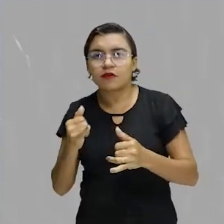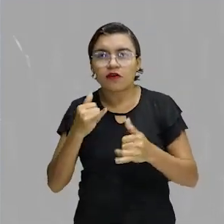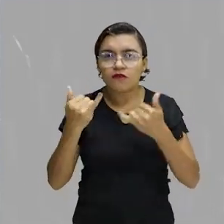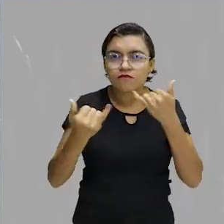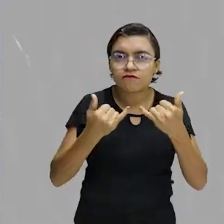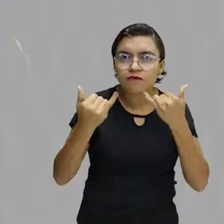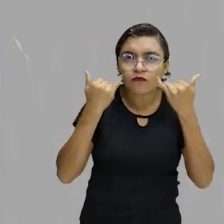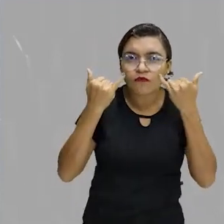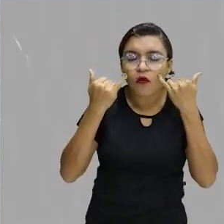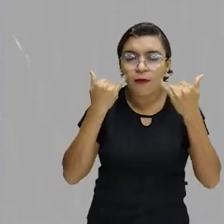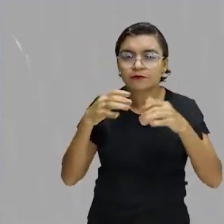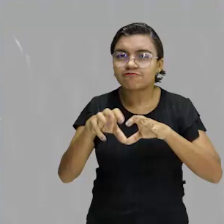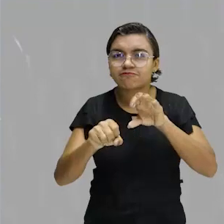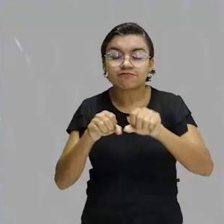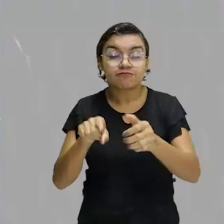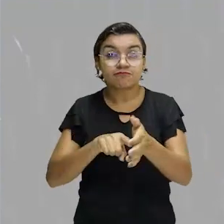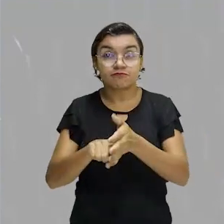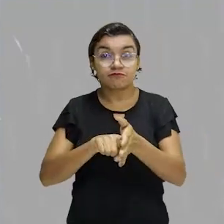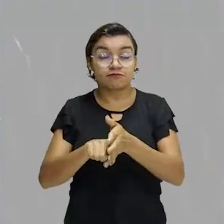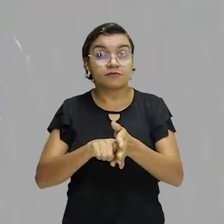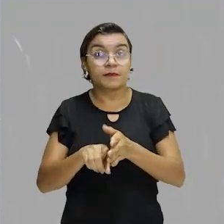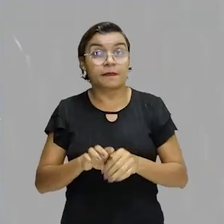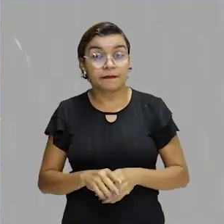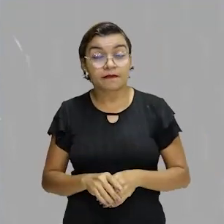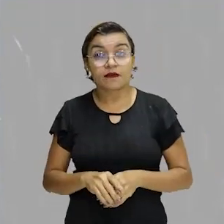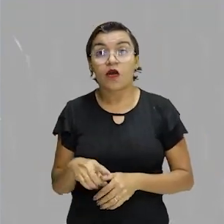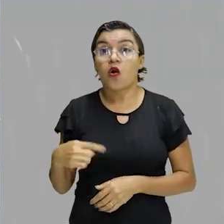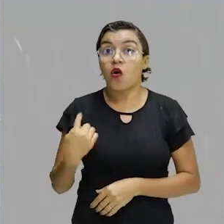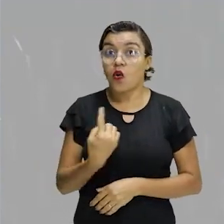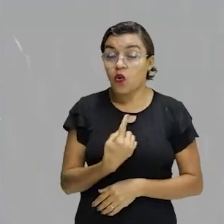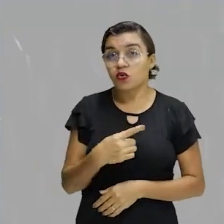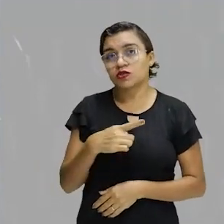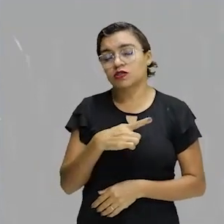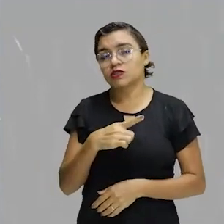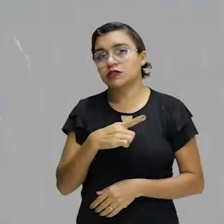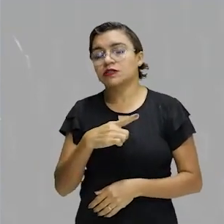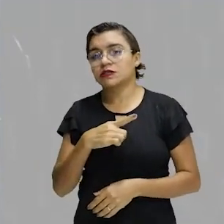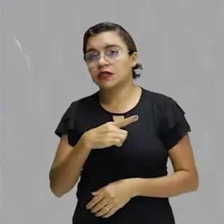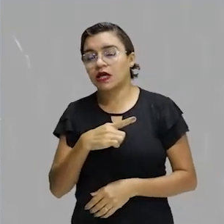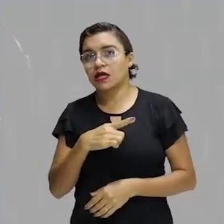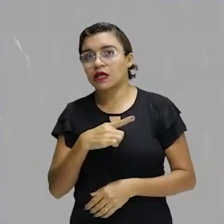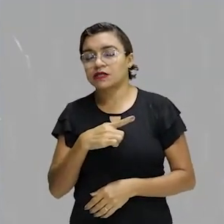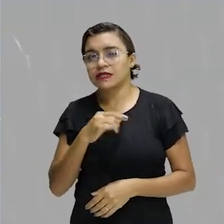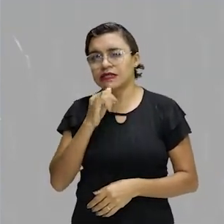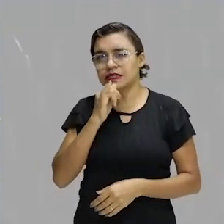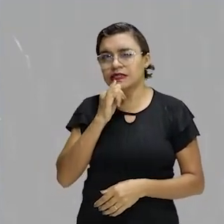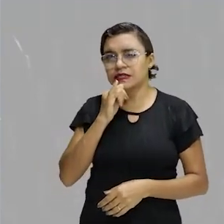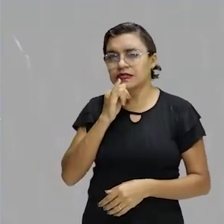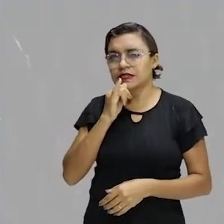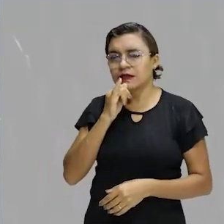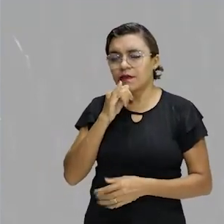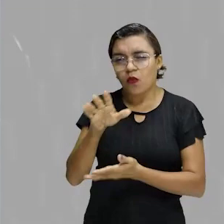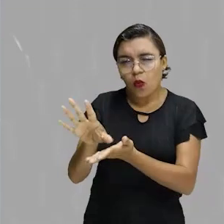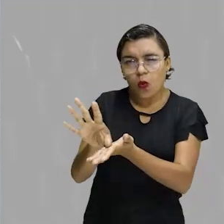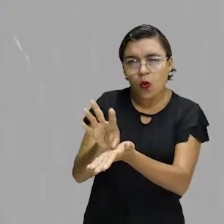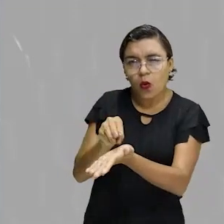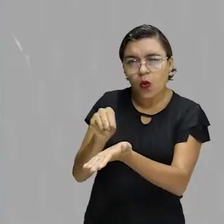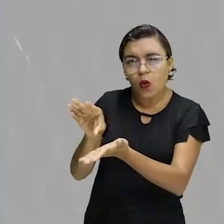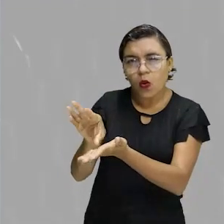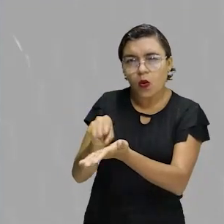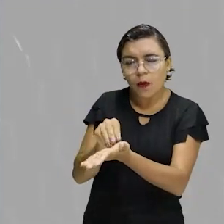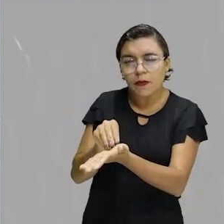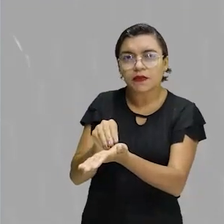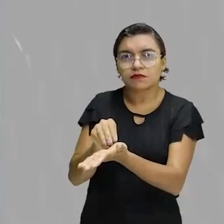você busca algo, por mais que hoje em dia nós tenhamos o recurso do copiar e colar, você lê aquilo que você está copiando e colando,